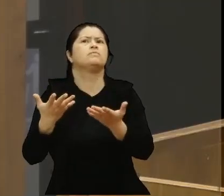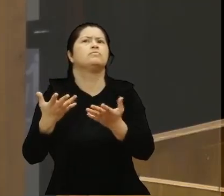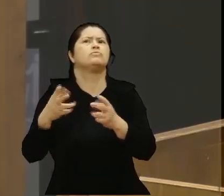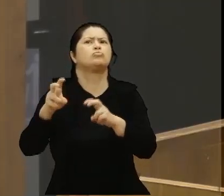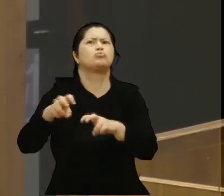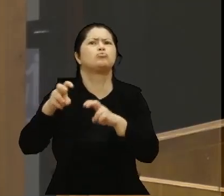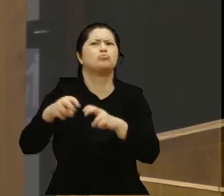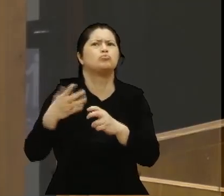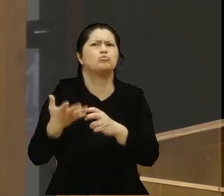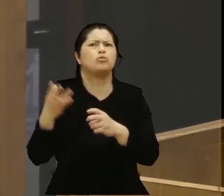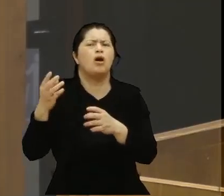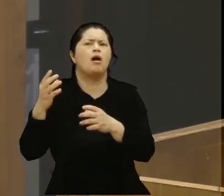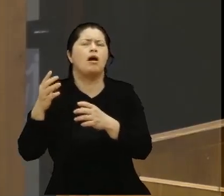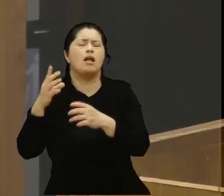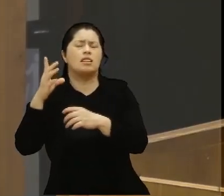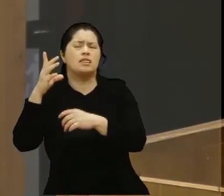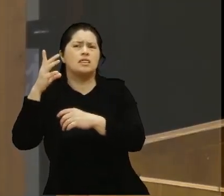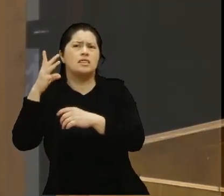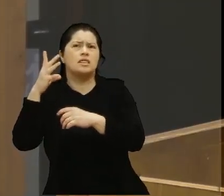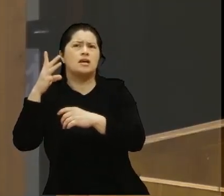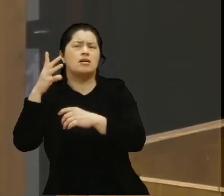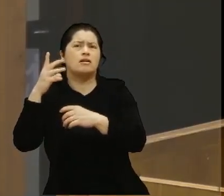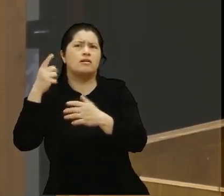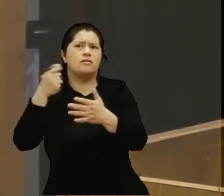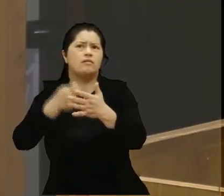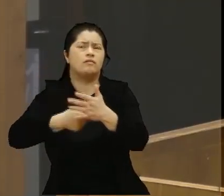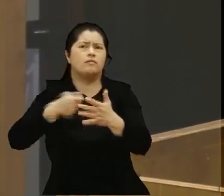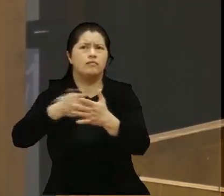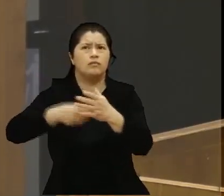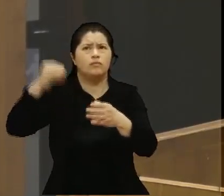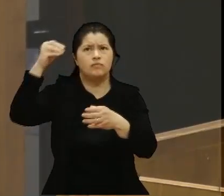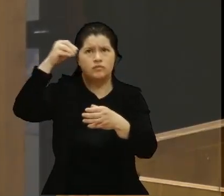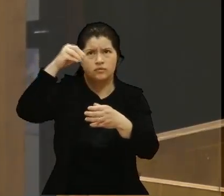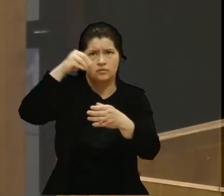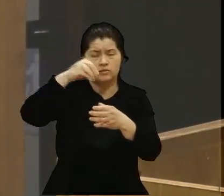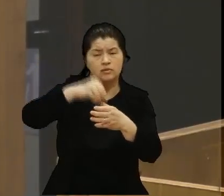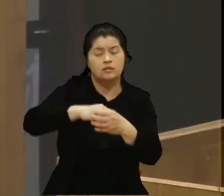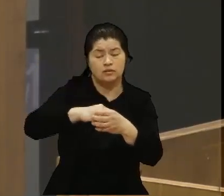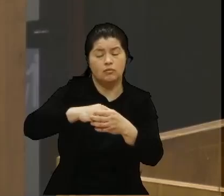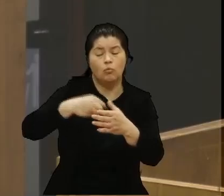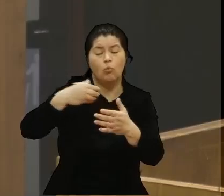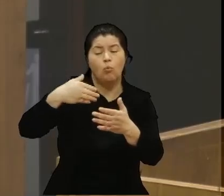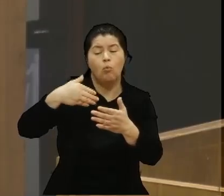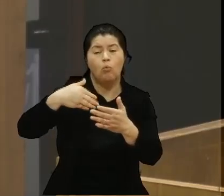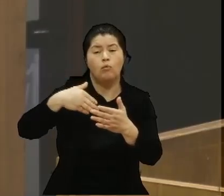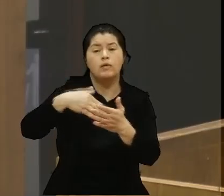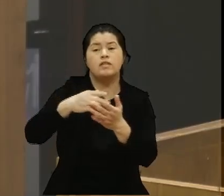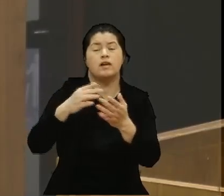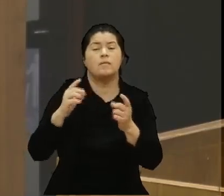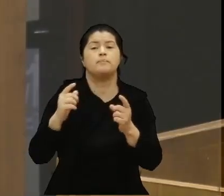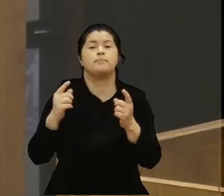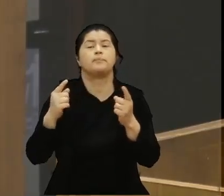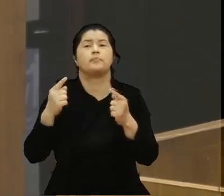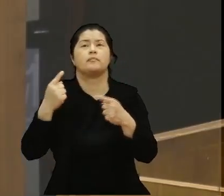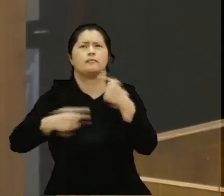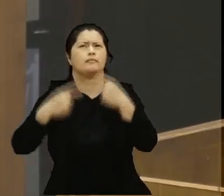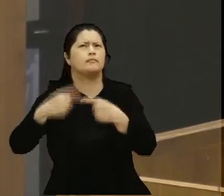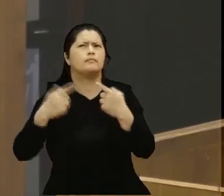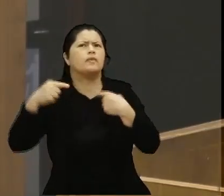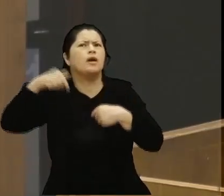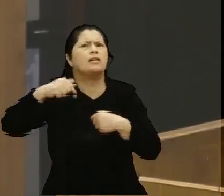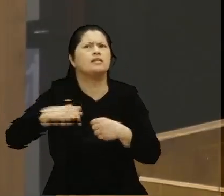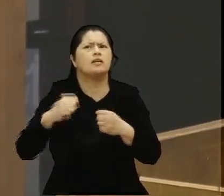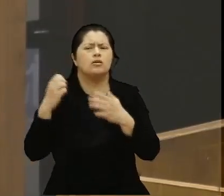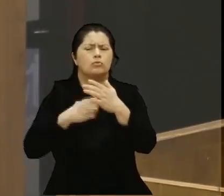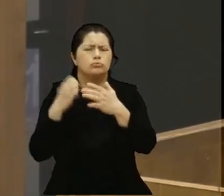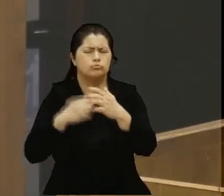Sul, deputado federal de Caxias do Sul votou contra a securitização do agro, mas eles insistem para você que eles defendem o pobre e o necessitado, que é quem produz emprego e faz